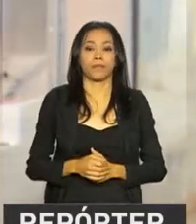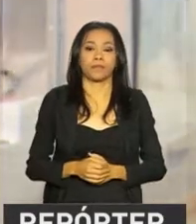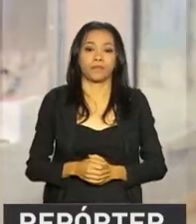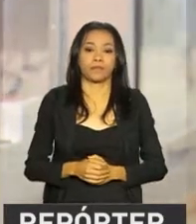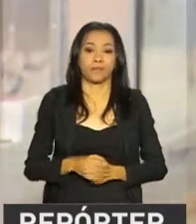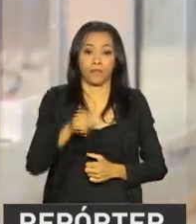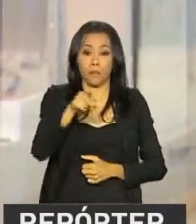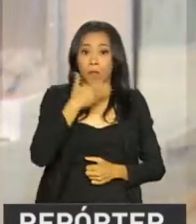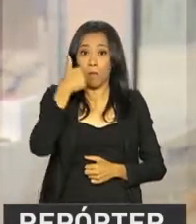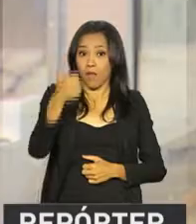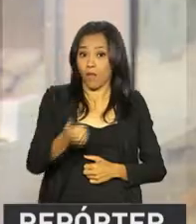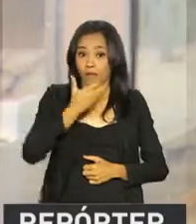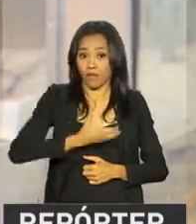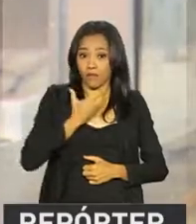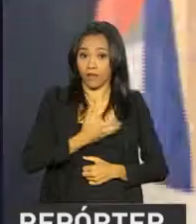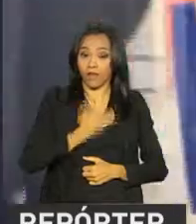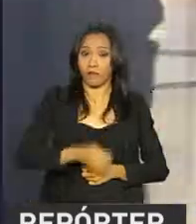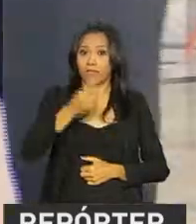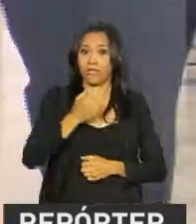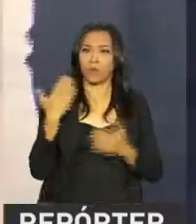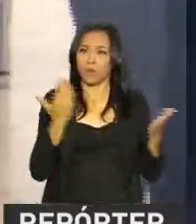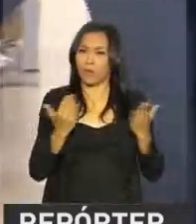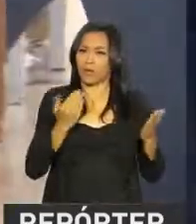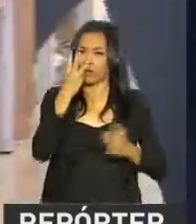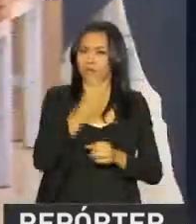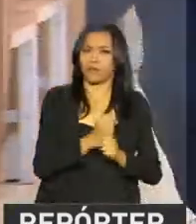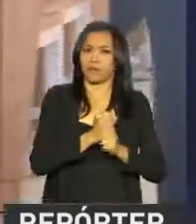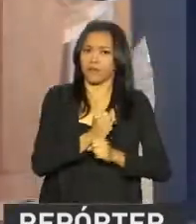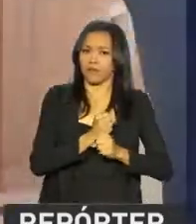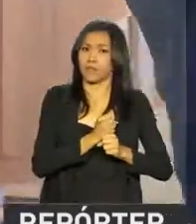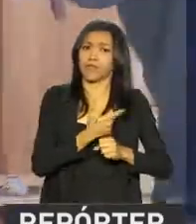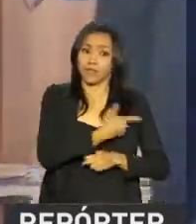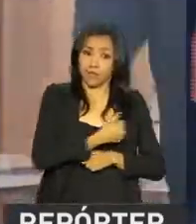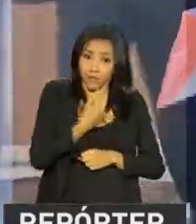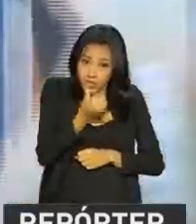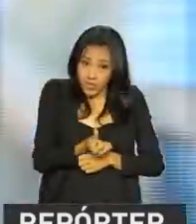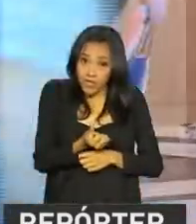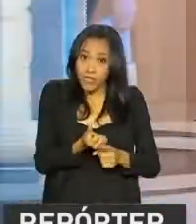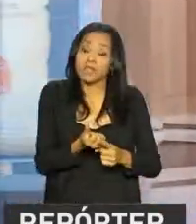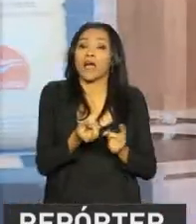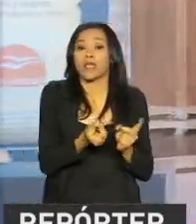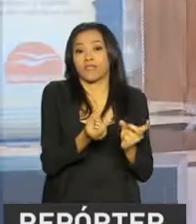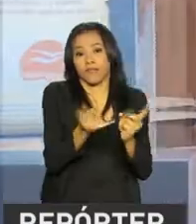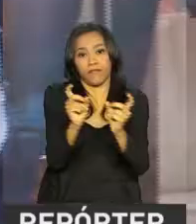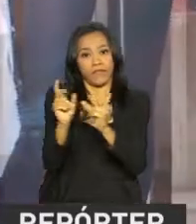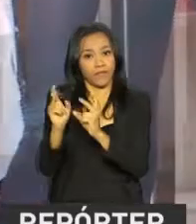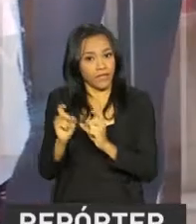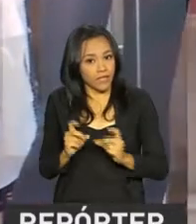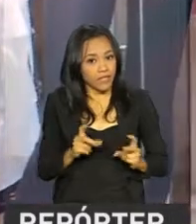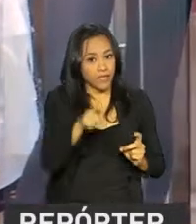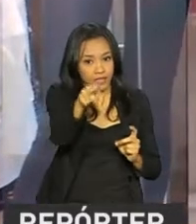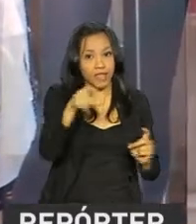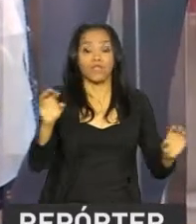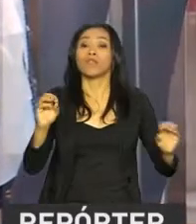Foi o melhor Natal dos últimos 3 anos. Em relação a 2016, por exemplo, o crescimento nas vendas dos shoppings